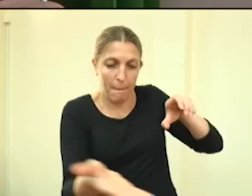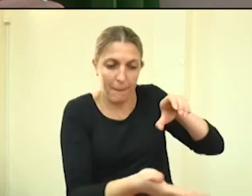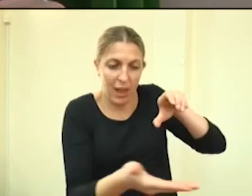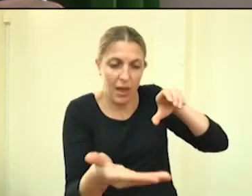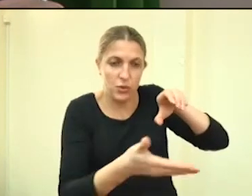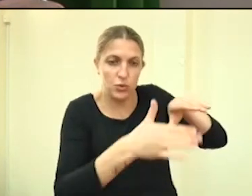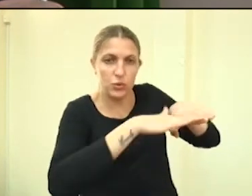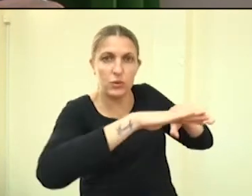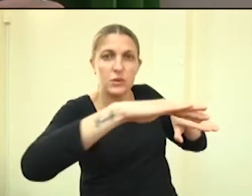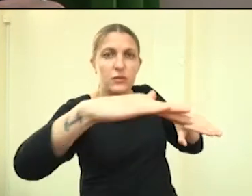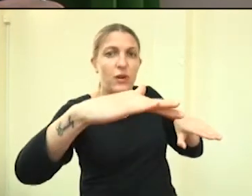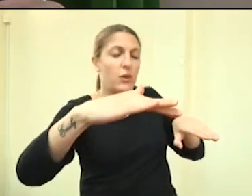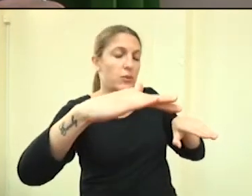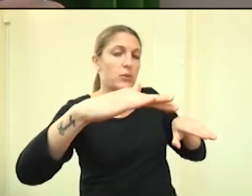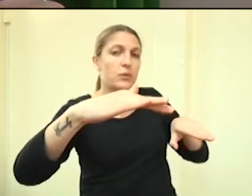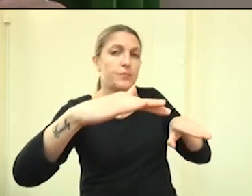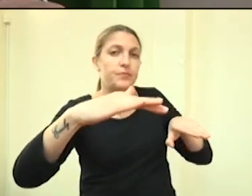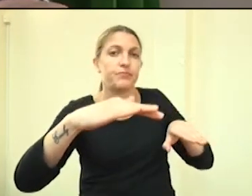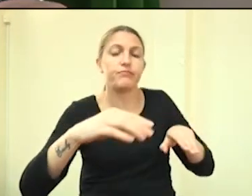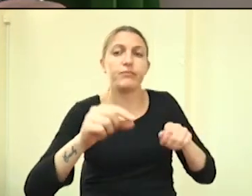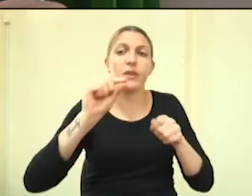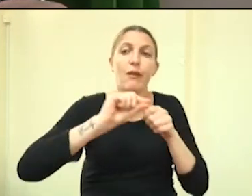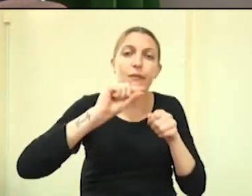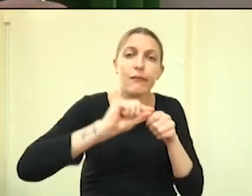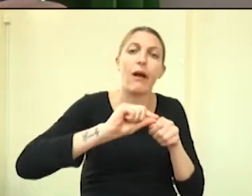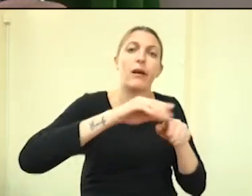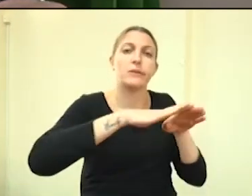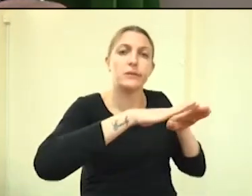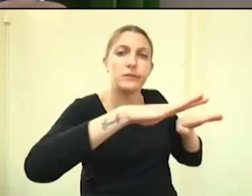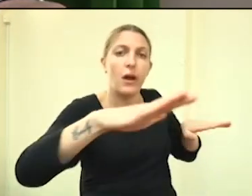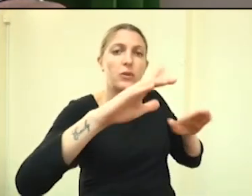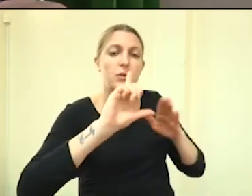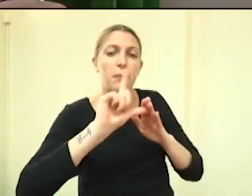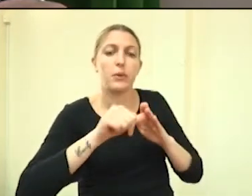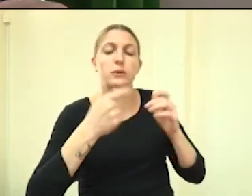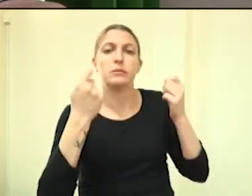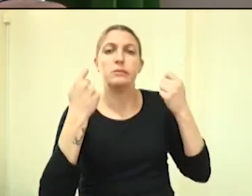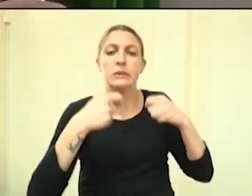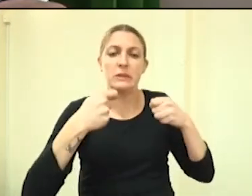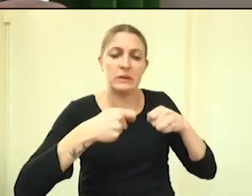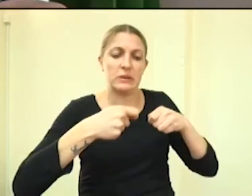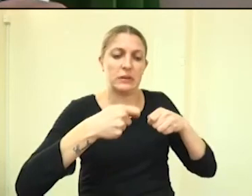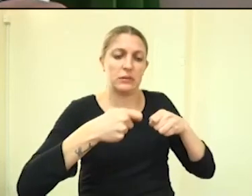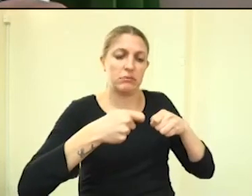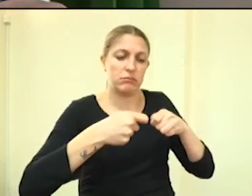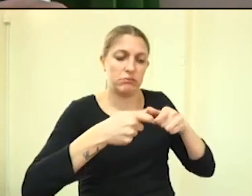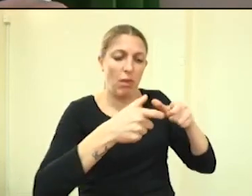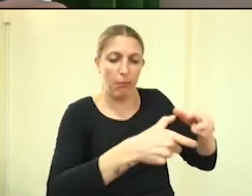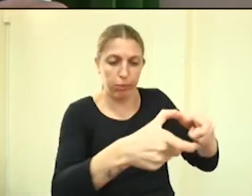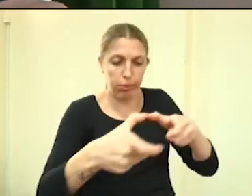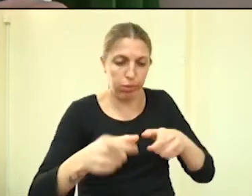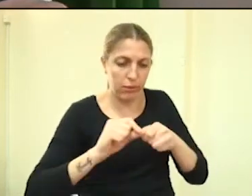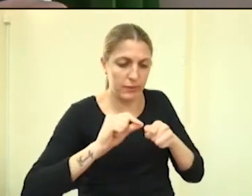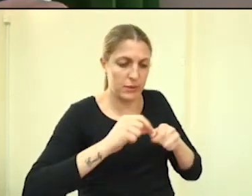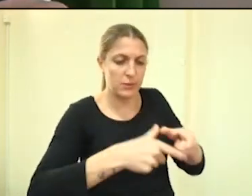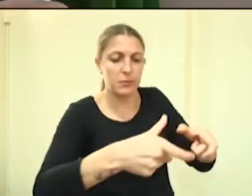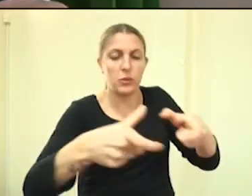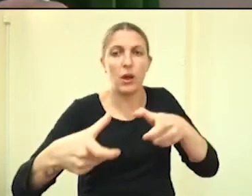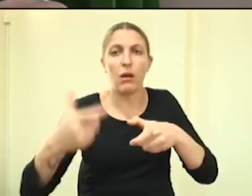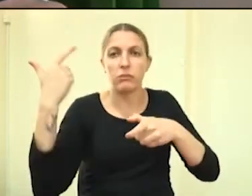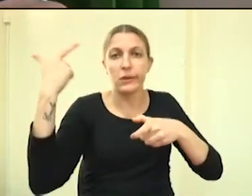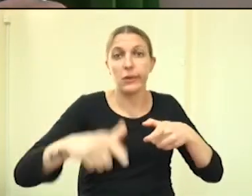daí acaba botando dinheiro público fora, o transtorno que dá para a comunidade, e nós temos preocupado, porque já teve algumas ruas